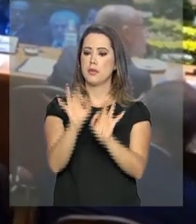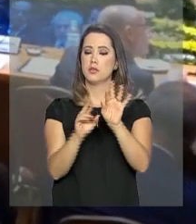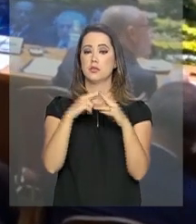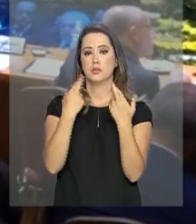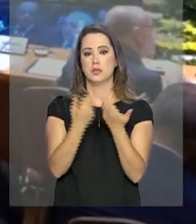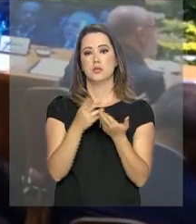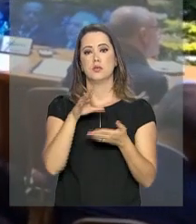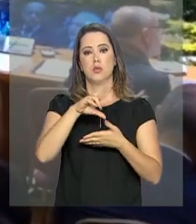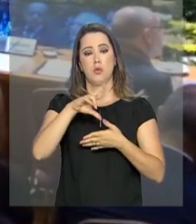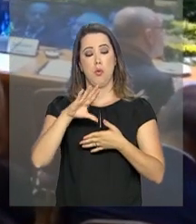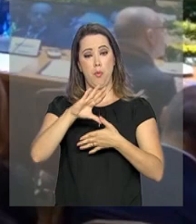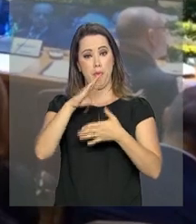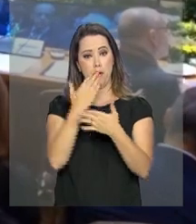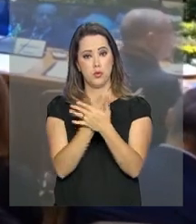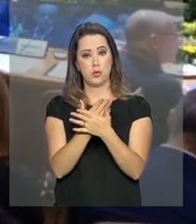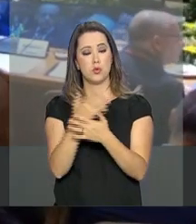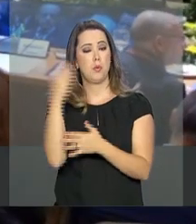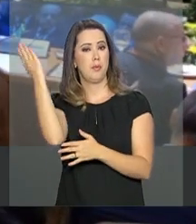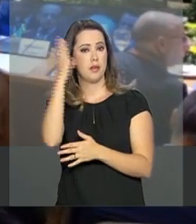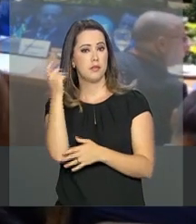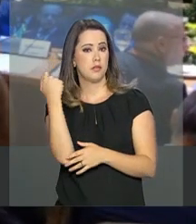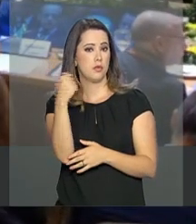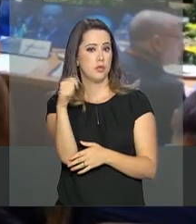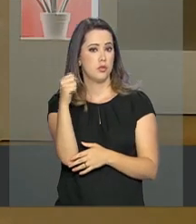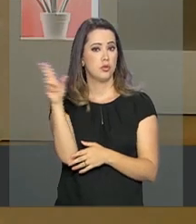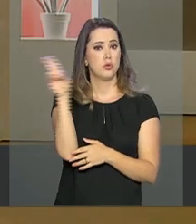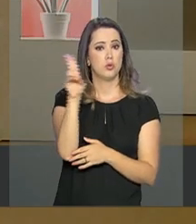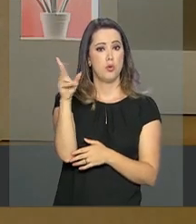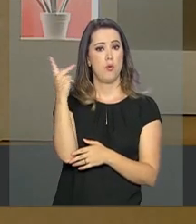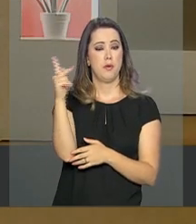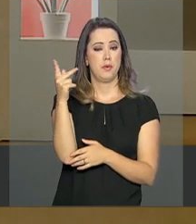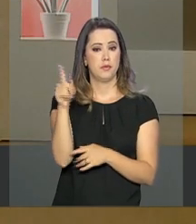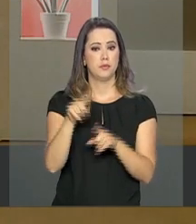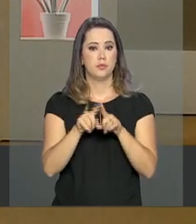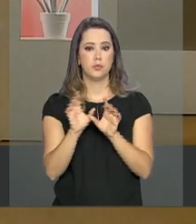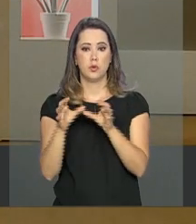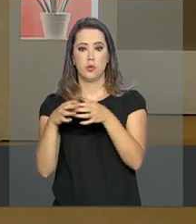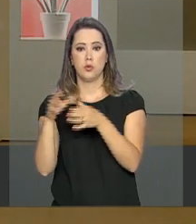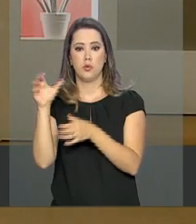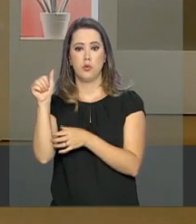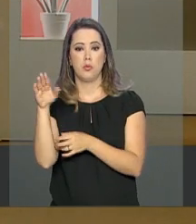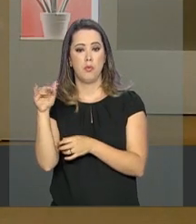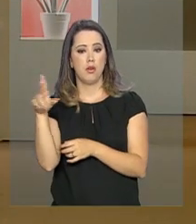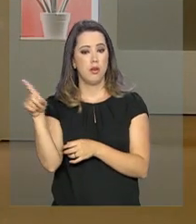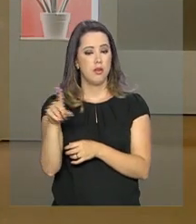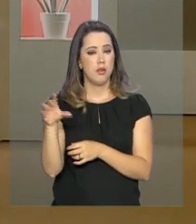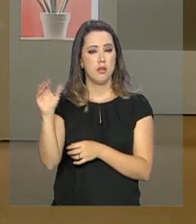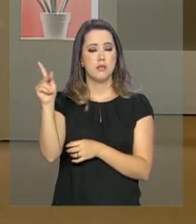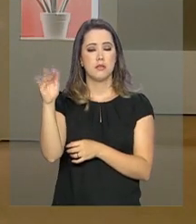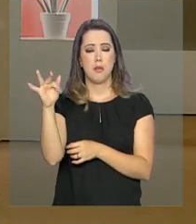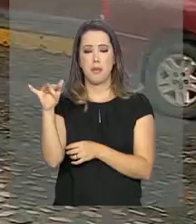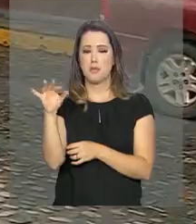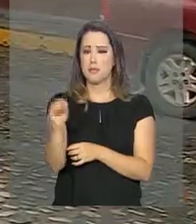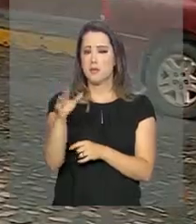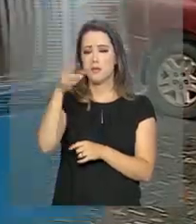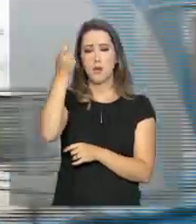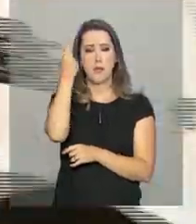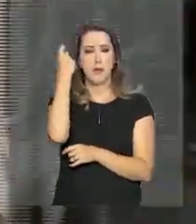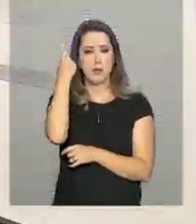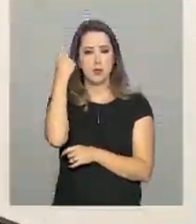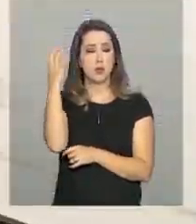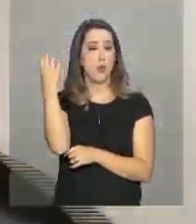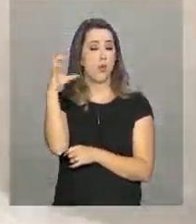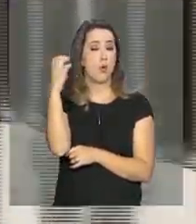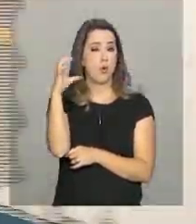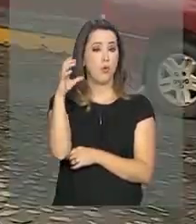mercosul reúne brasil argentina paraguai e uruguai já a aliança do pacífico como méxico colômbia chile peru juntos